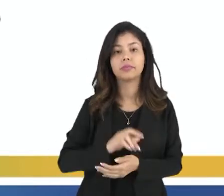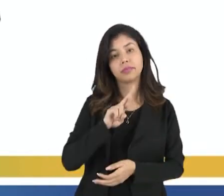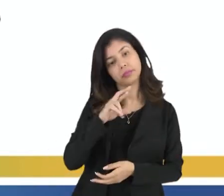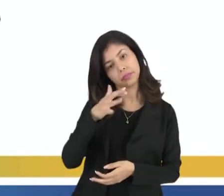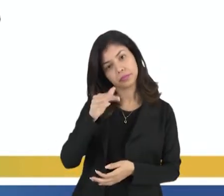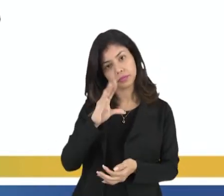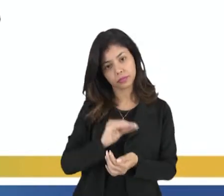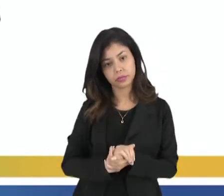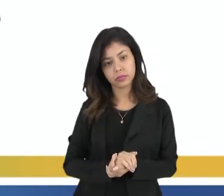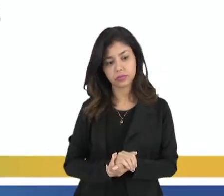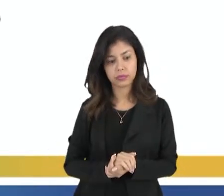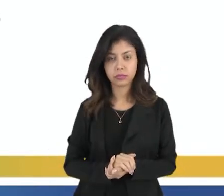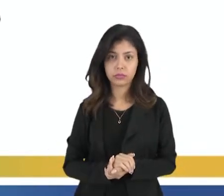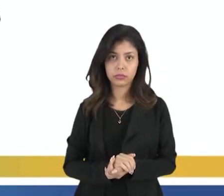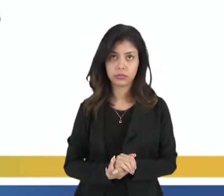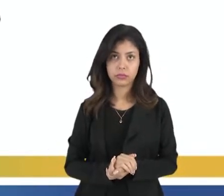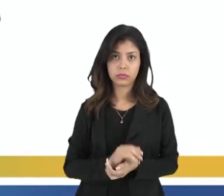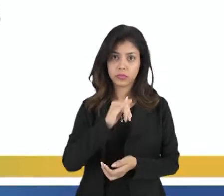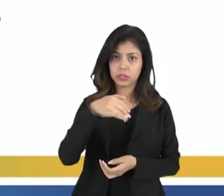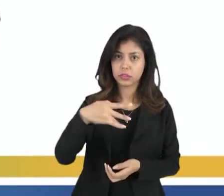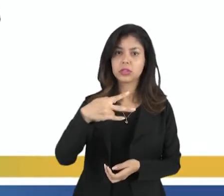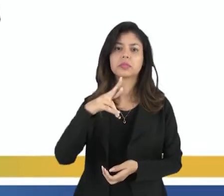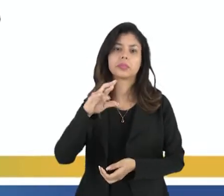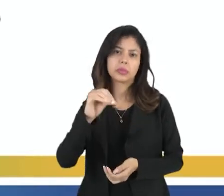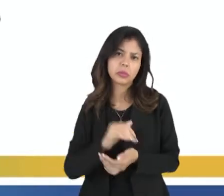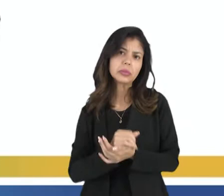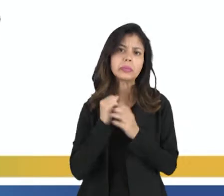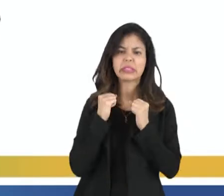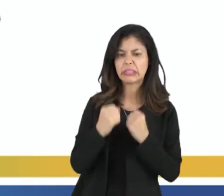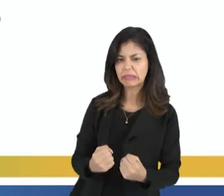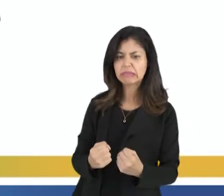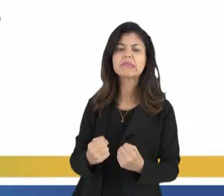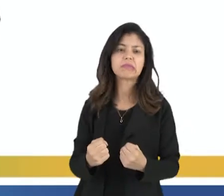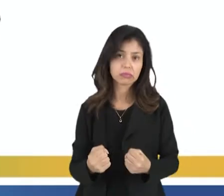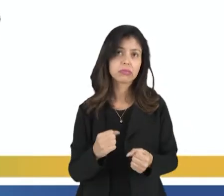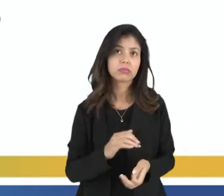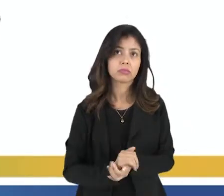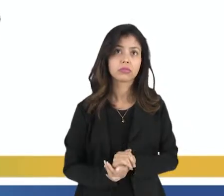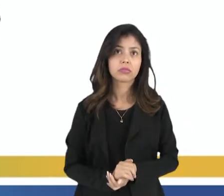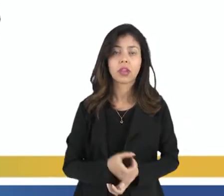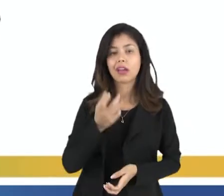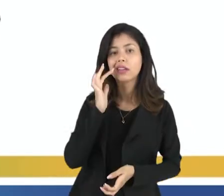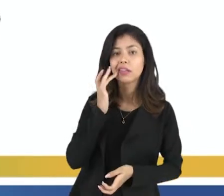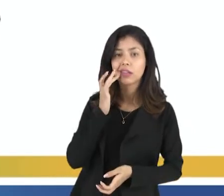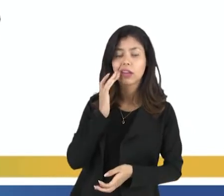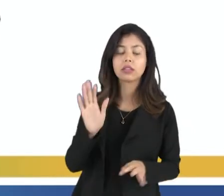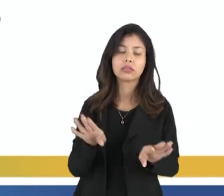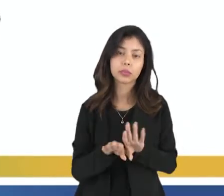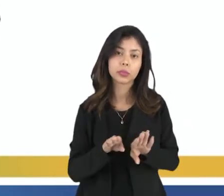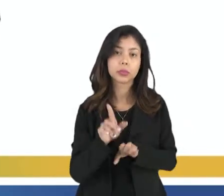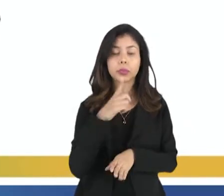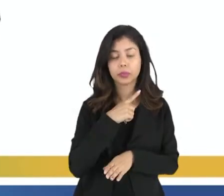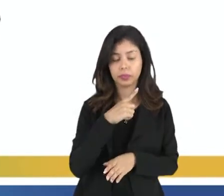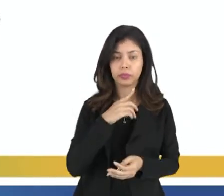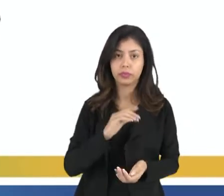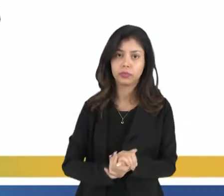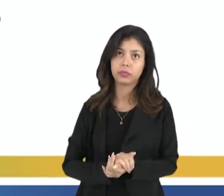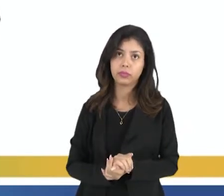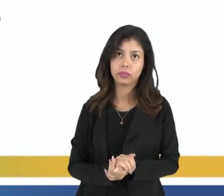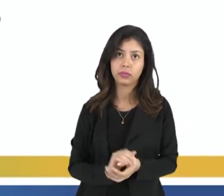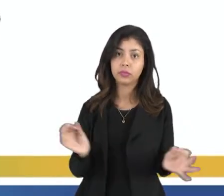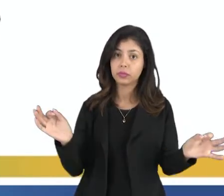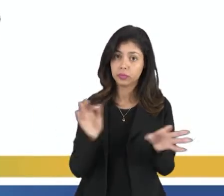reação a esses impostos pesados, né? A questão do ouro, a gente já tem, então, o ouro